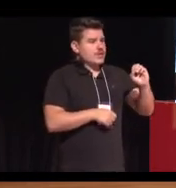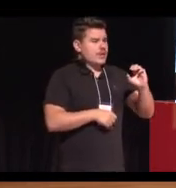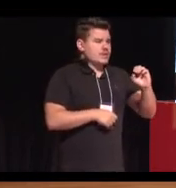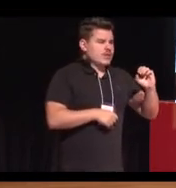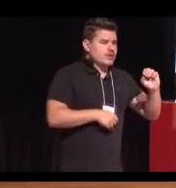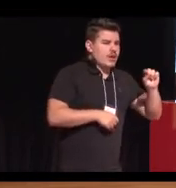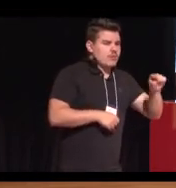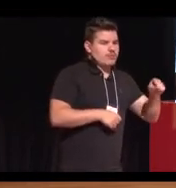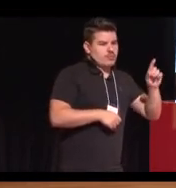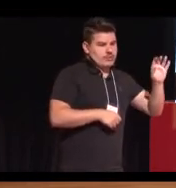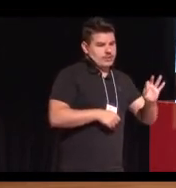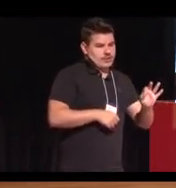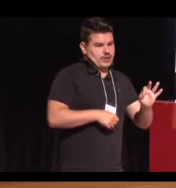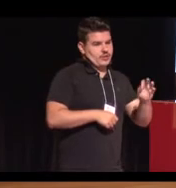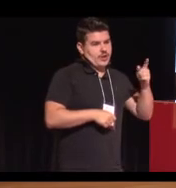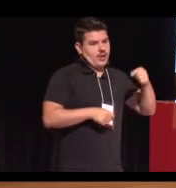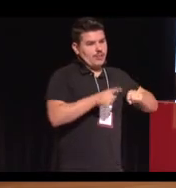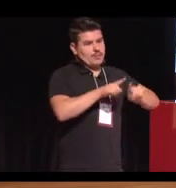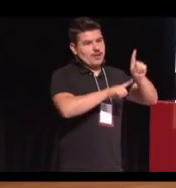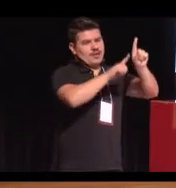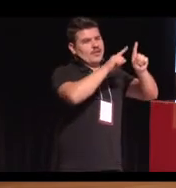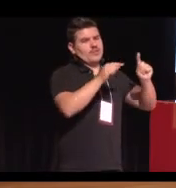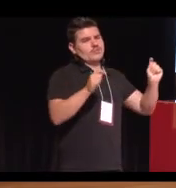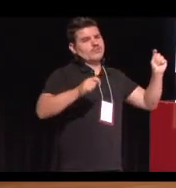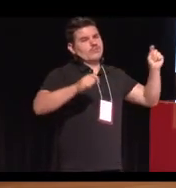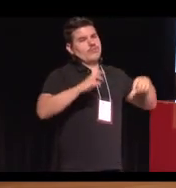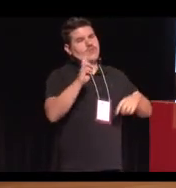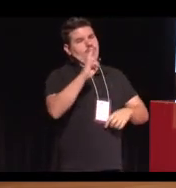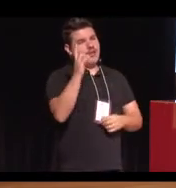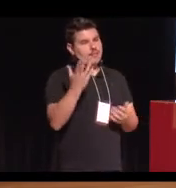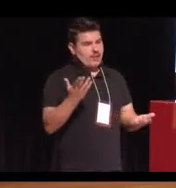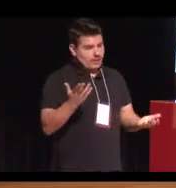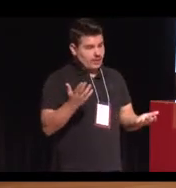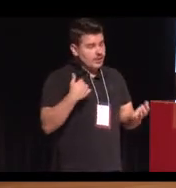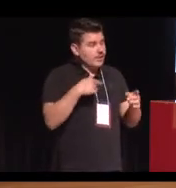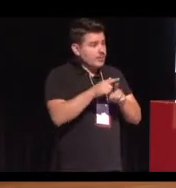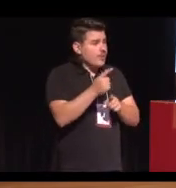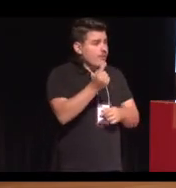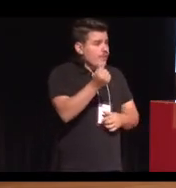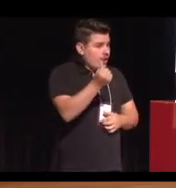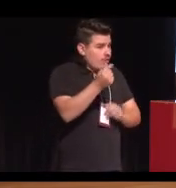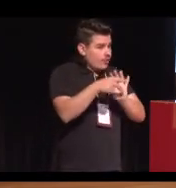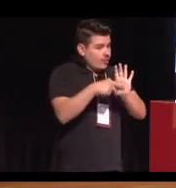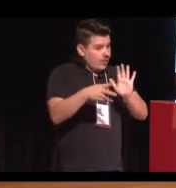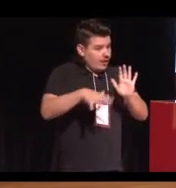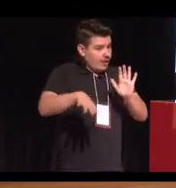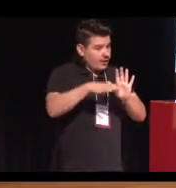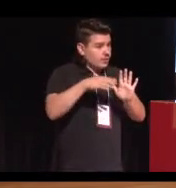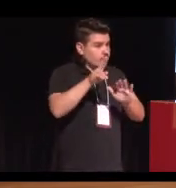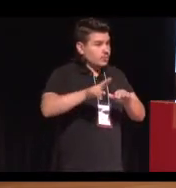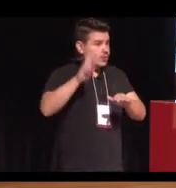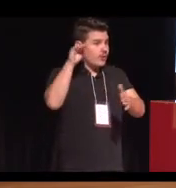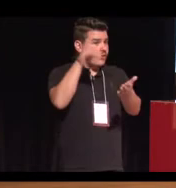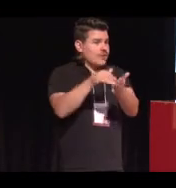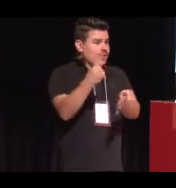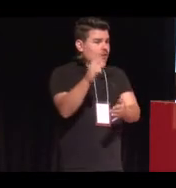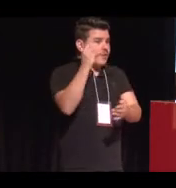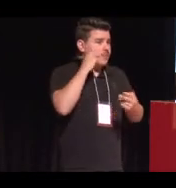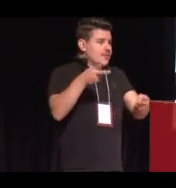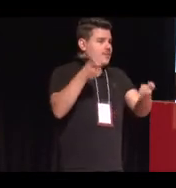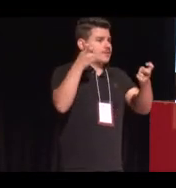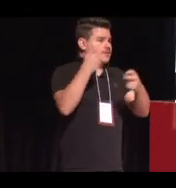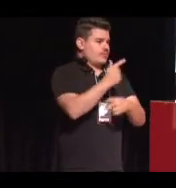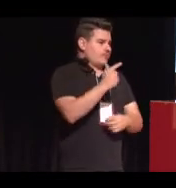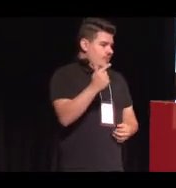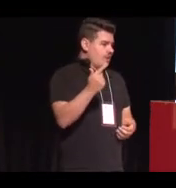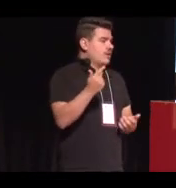que ia aumentar. Então, não ia valer muito a pena. E o valor de negócio para o usuário final ia ser quase que imperceptível.